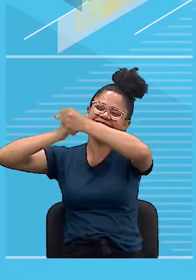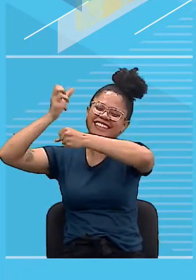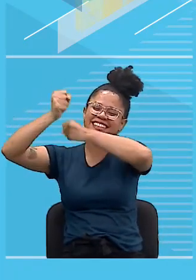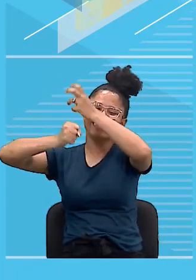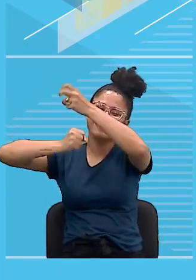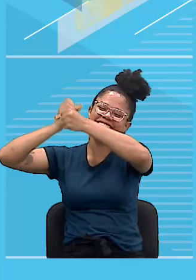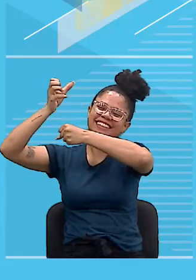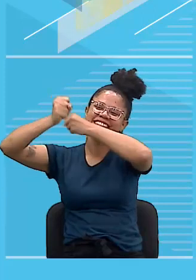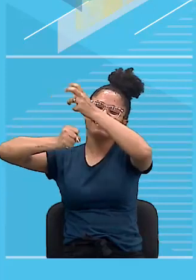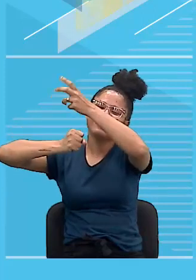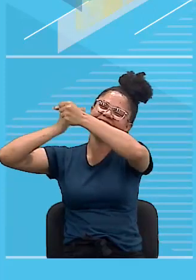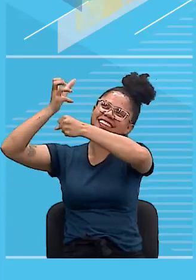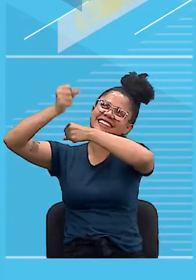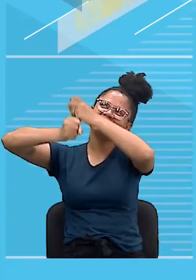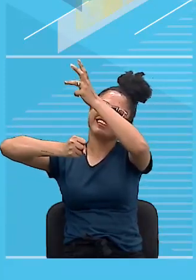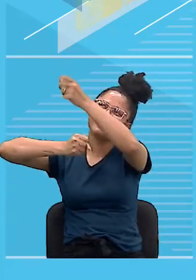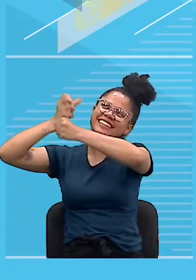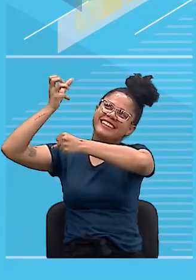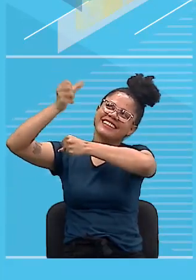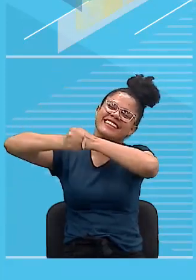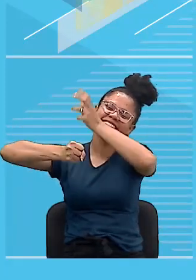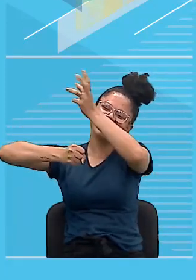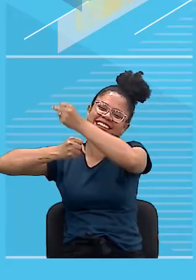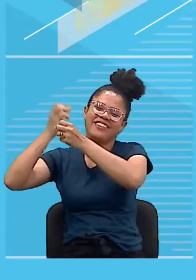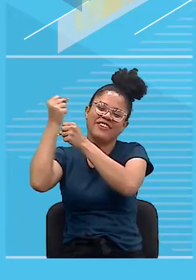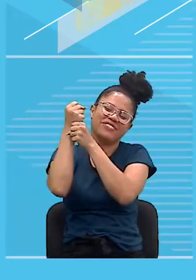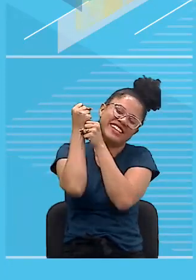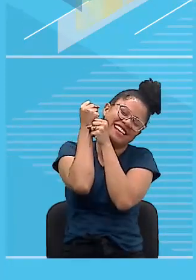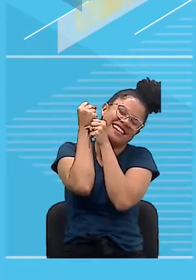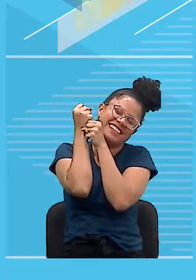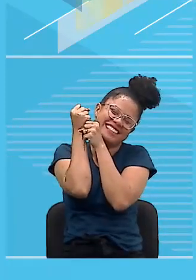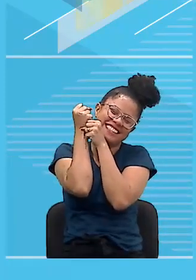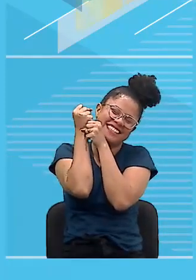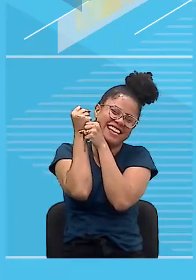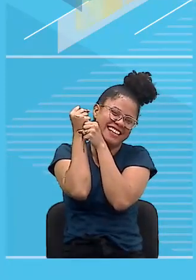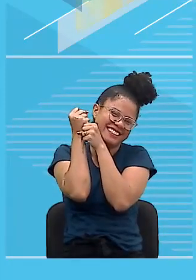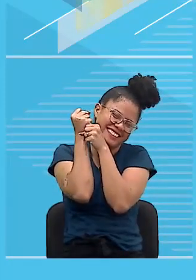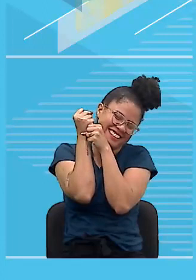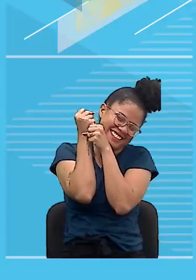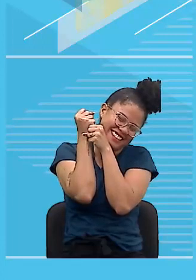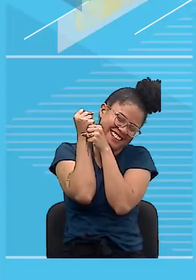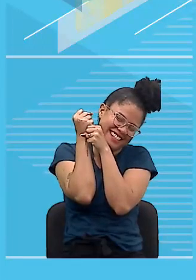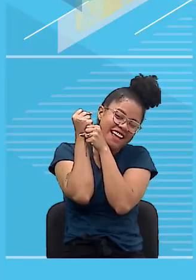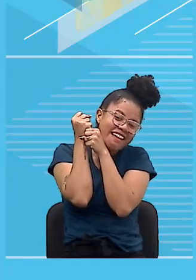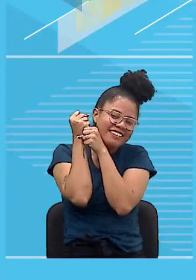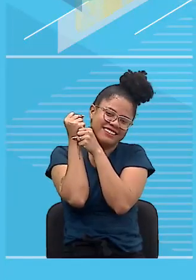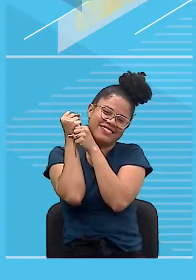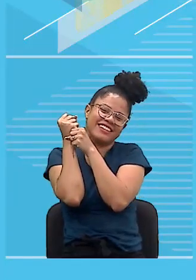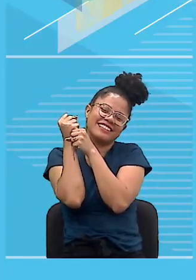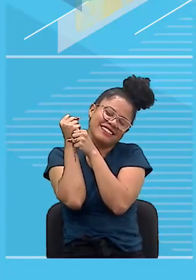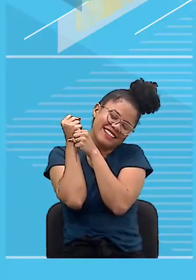viu subindo subindo subindo subindo subindo subindo subindo muito bem chego lá em cima tá bom eu tava cansada